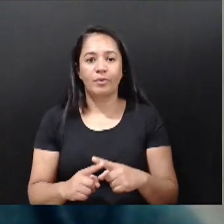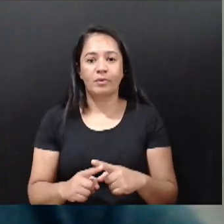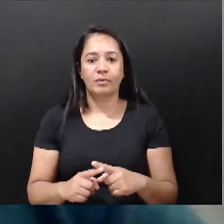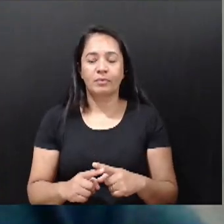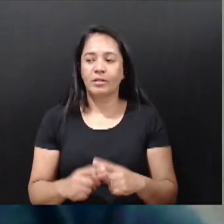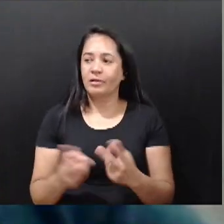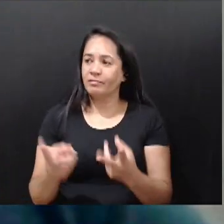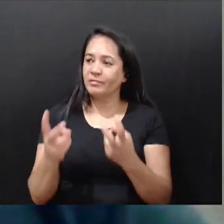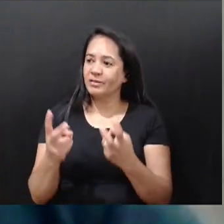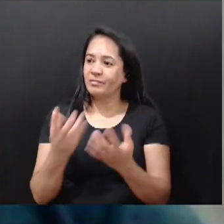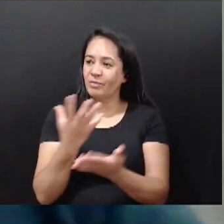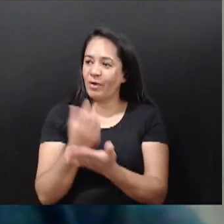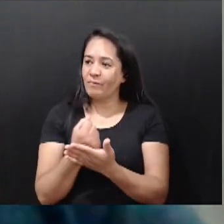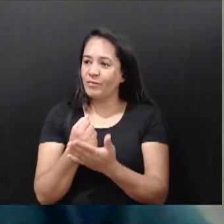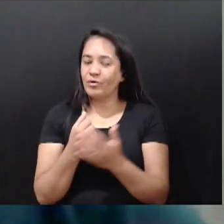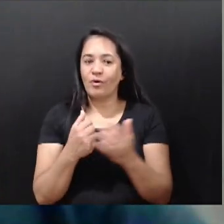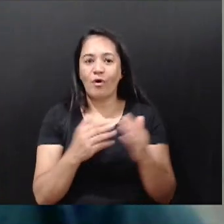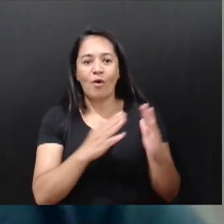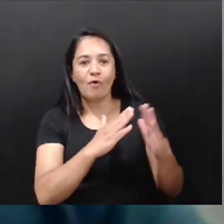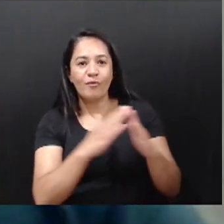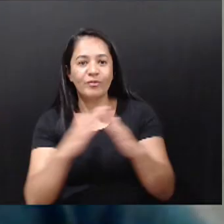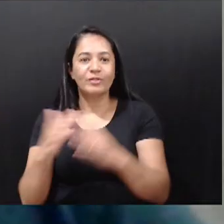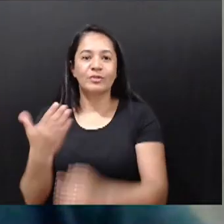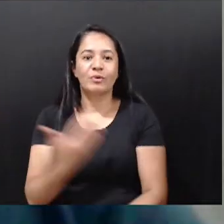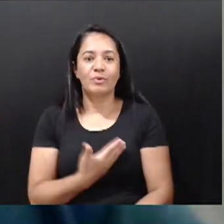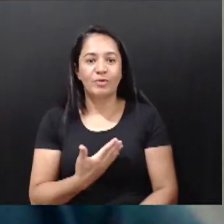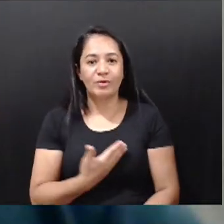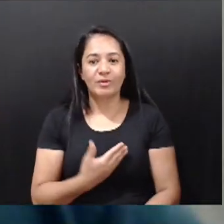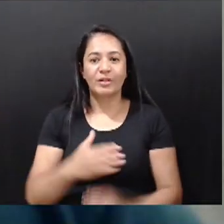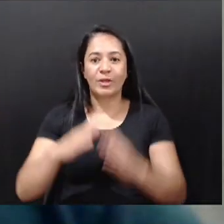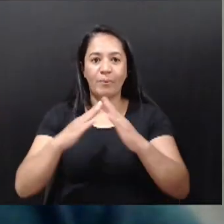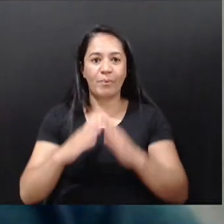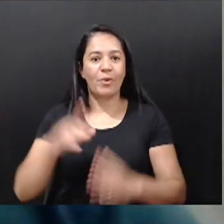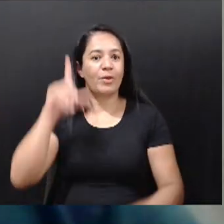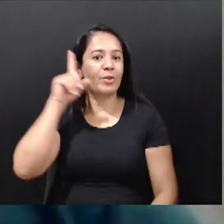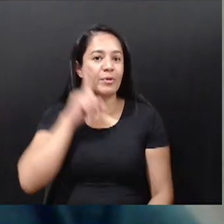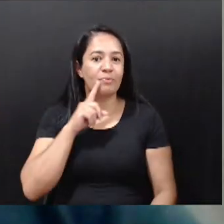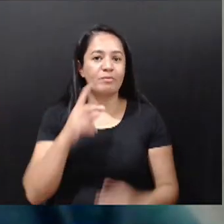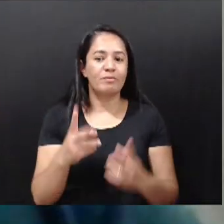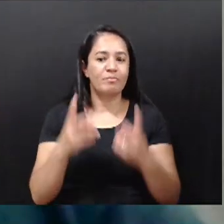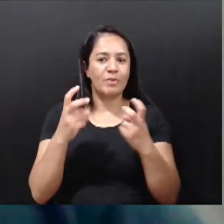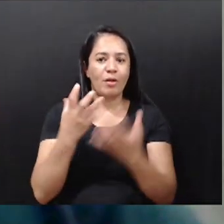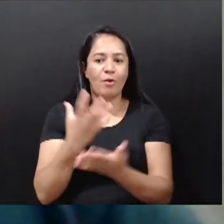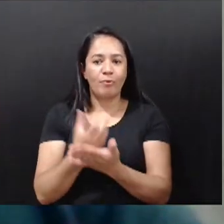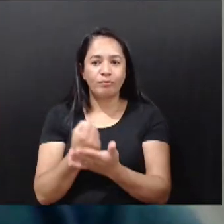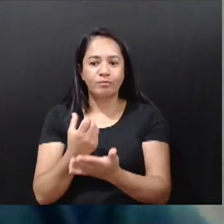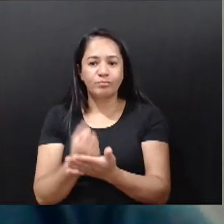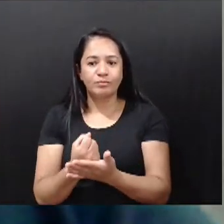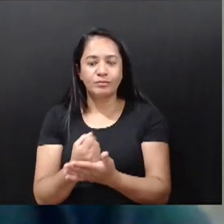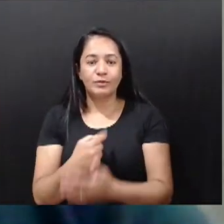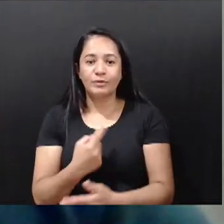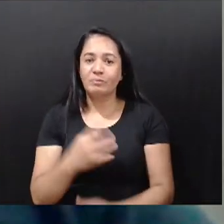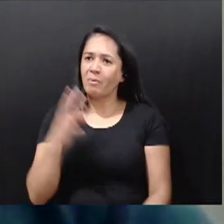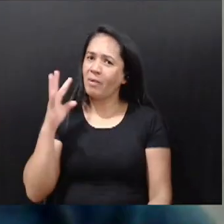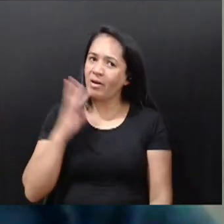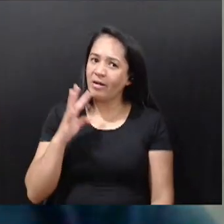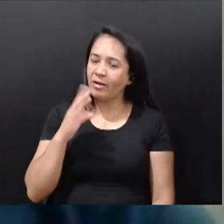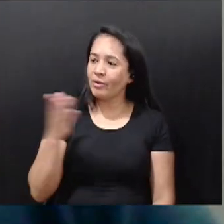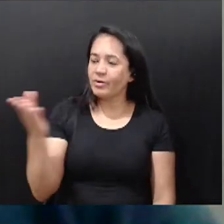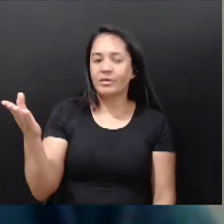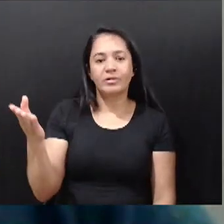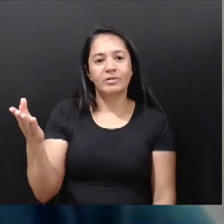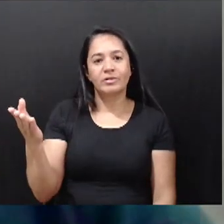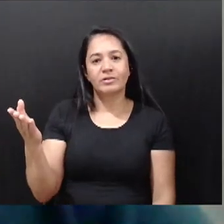algum colega, todos eles moram em Americana, né? Vendo o aplicativo funcionando, imagina que legal, né? Para eles, fui eu que fiz, né? Assim,